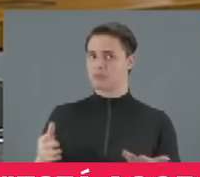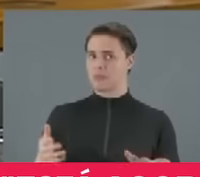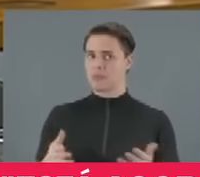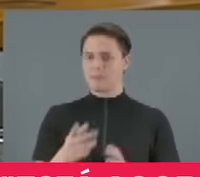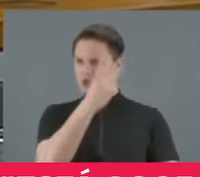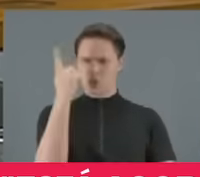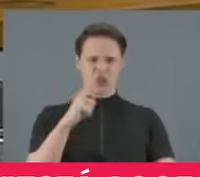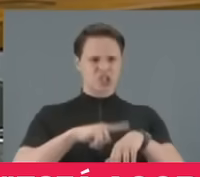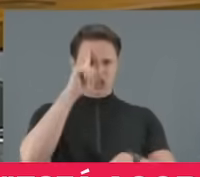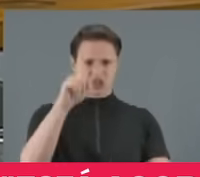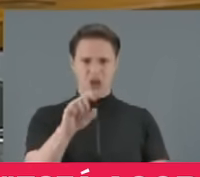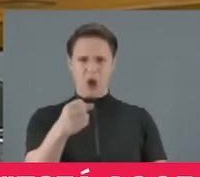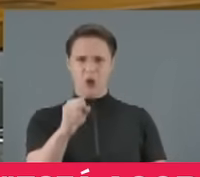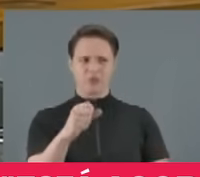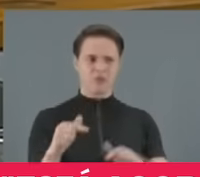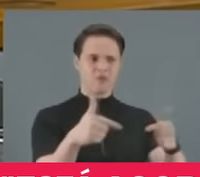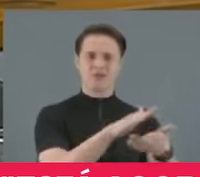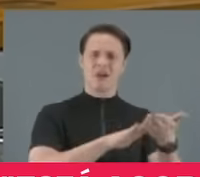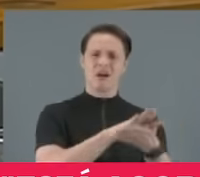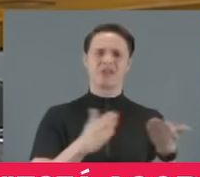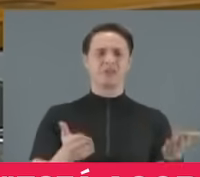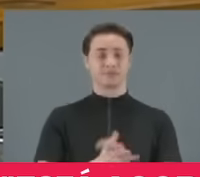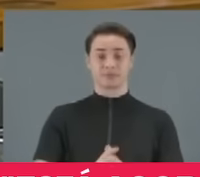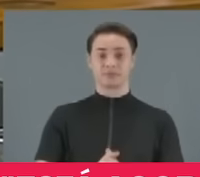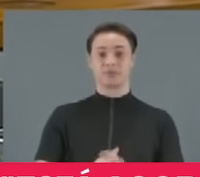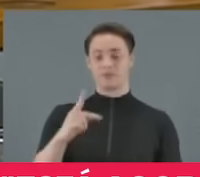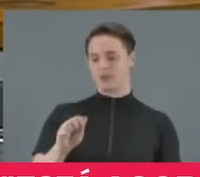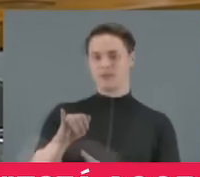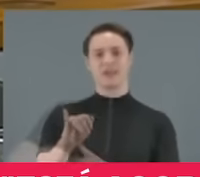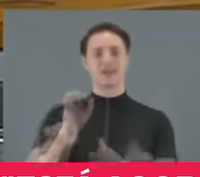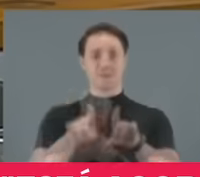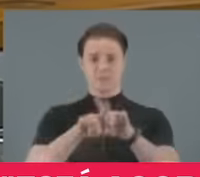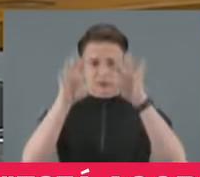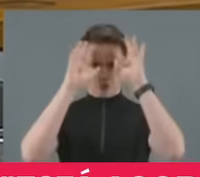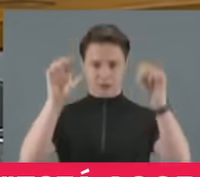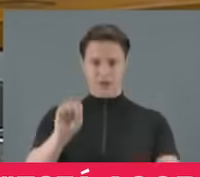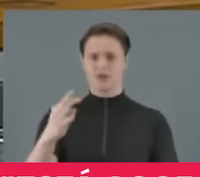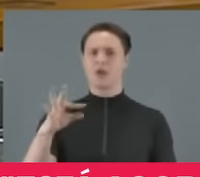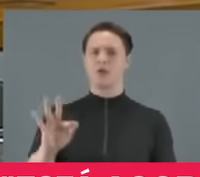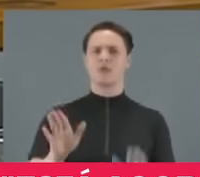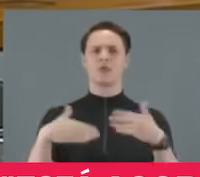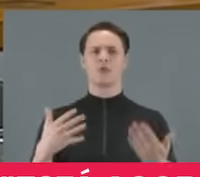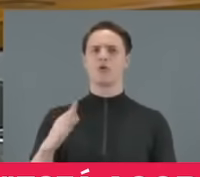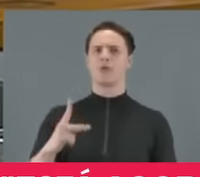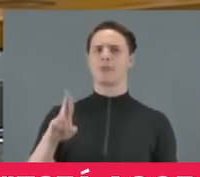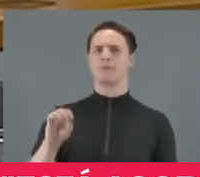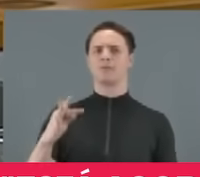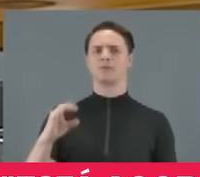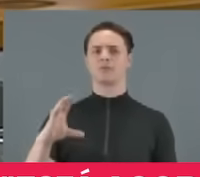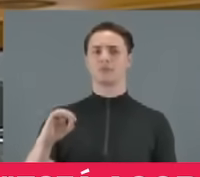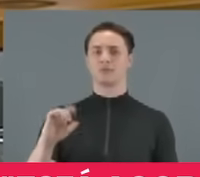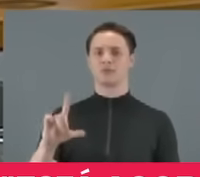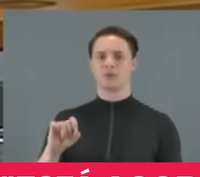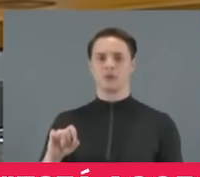PAI garantiria a segurança na esplanada dos ministérios. Mas este protocolo não foi